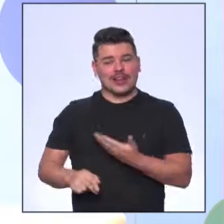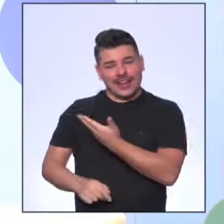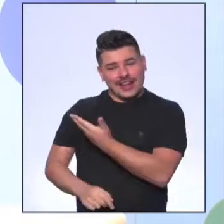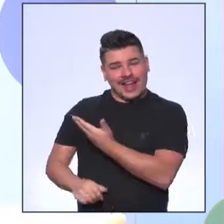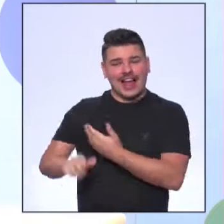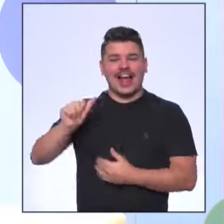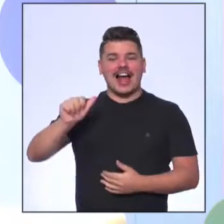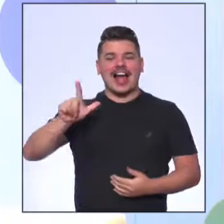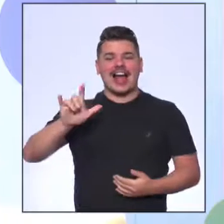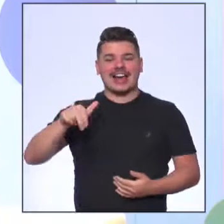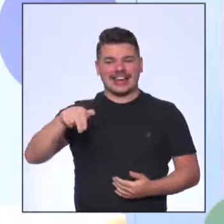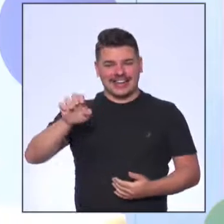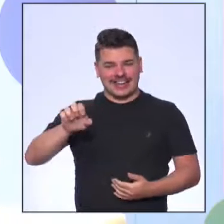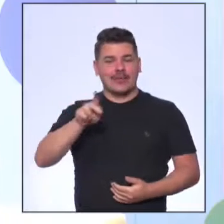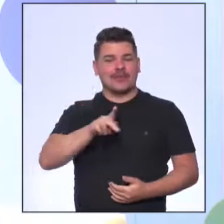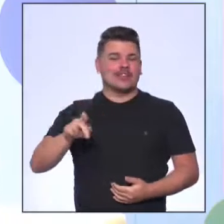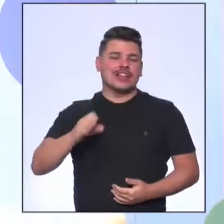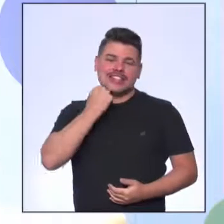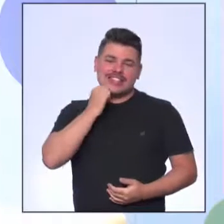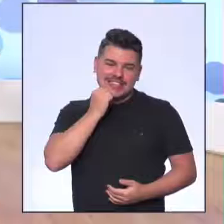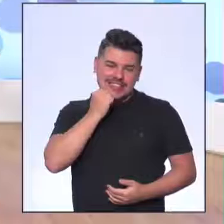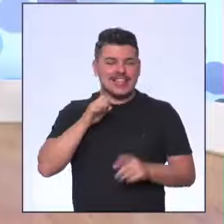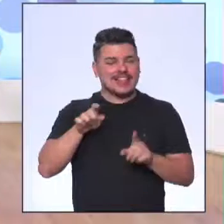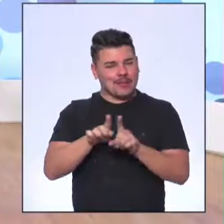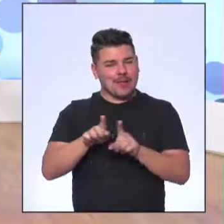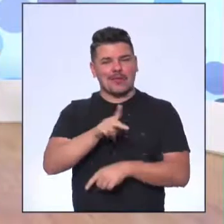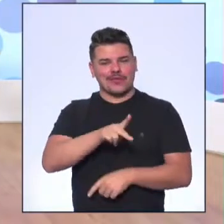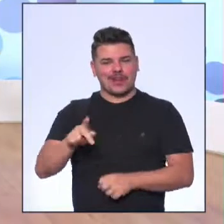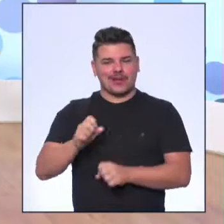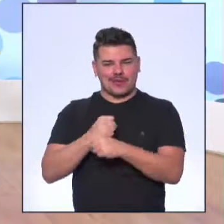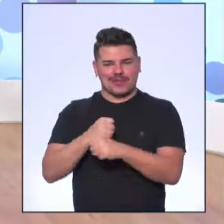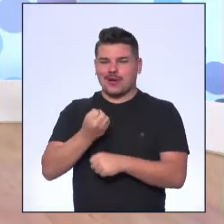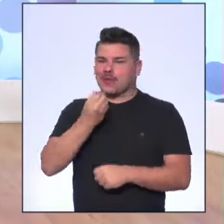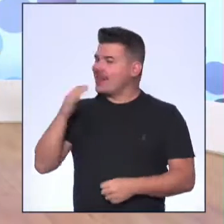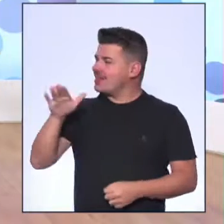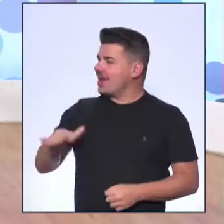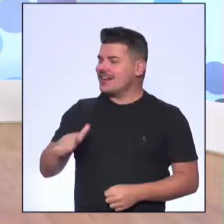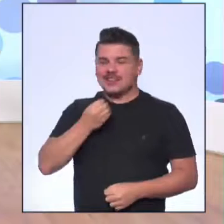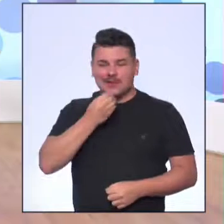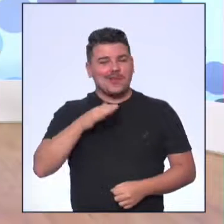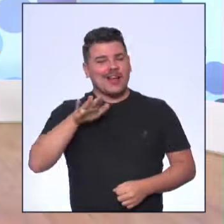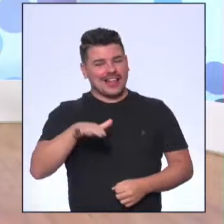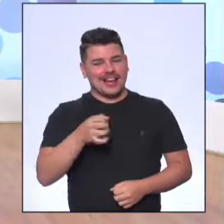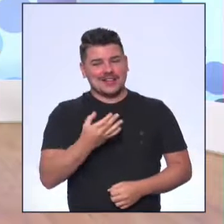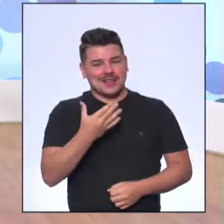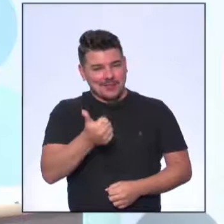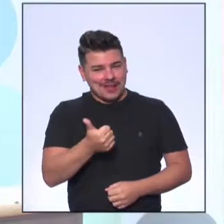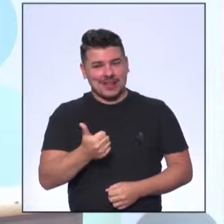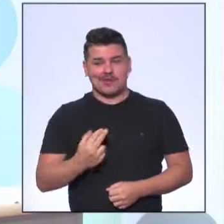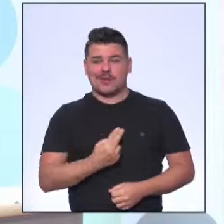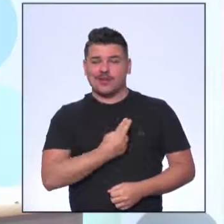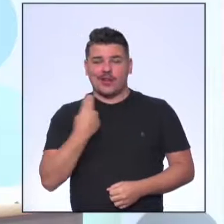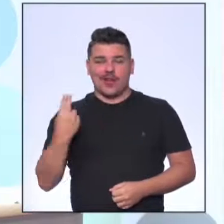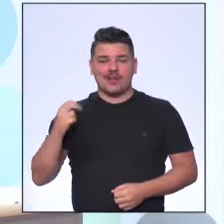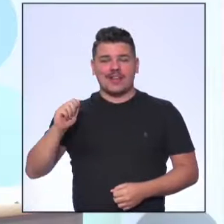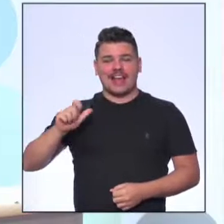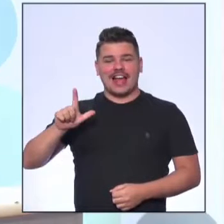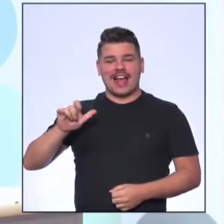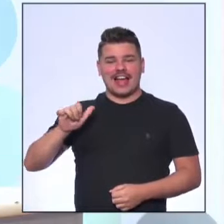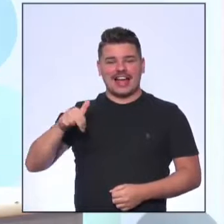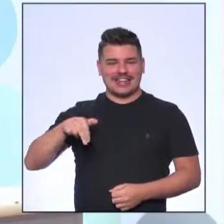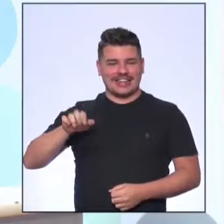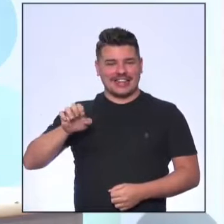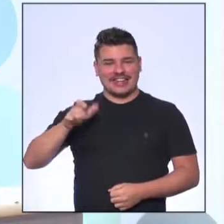de Ciências e Biologia. Boa tarde, professora. Boa tarde, Dani, tudo bem? Tudo bem. Meu nome é Aline, sou professora